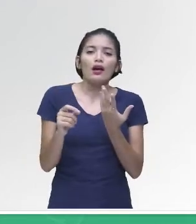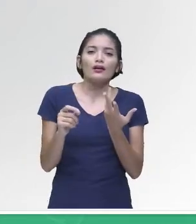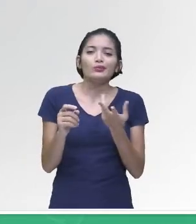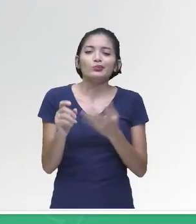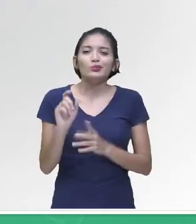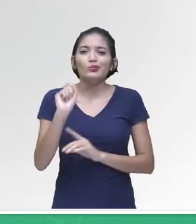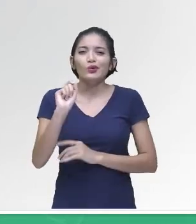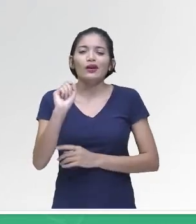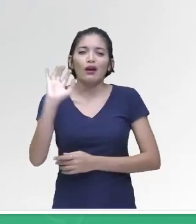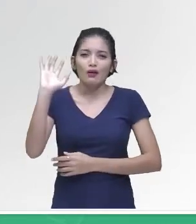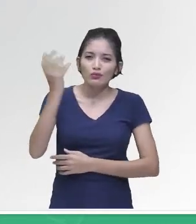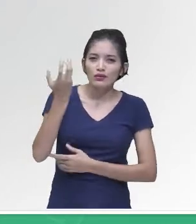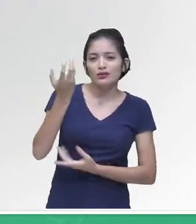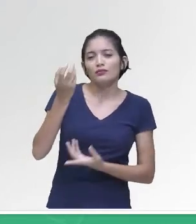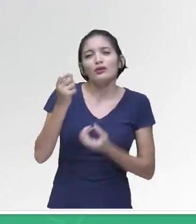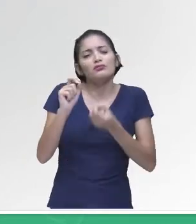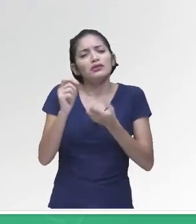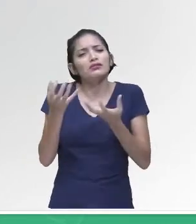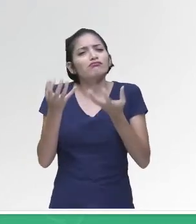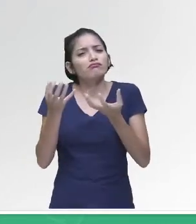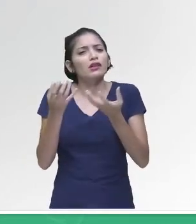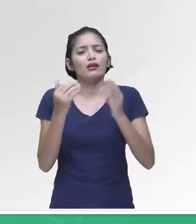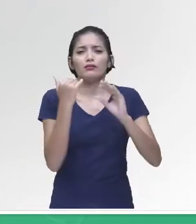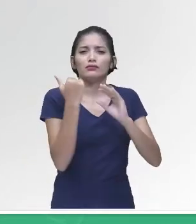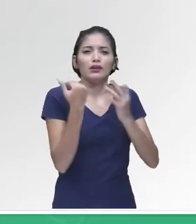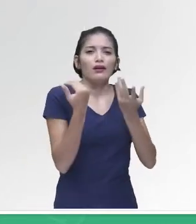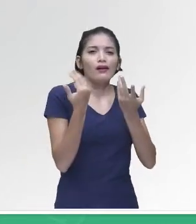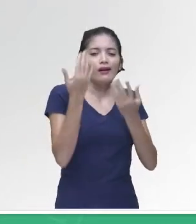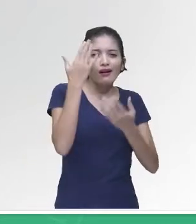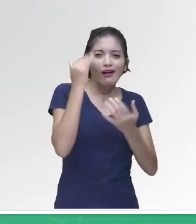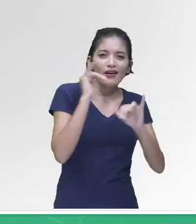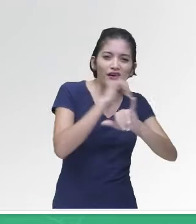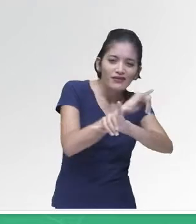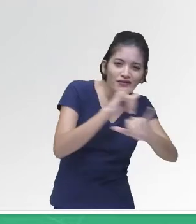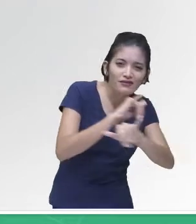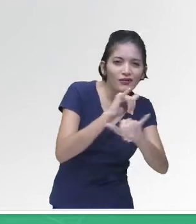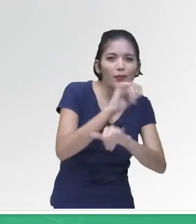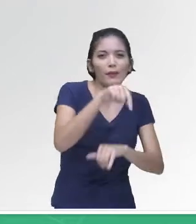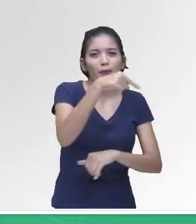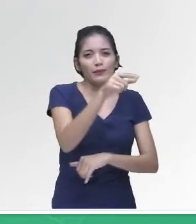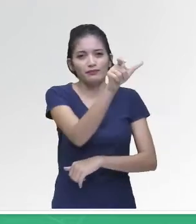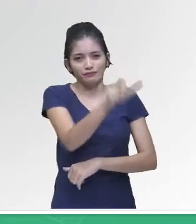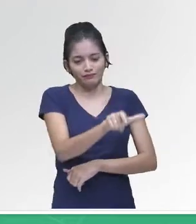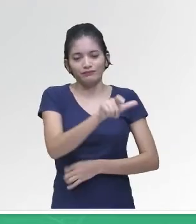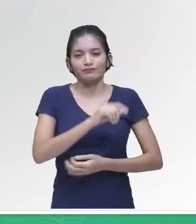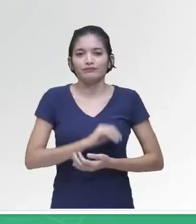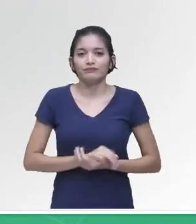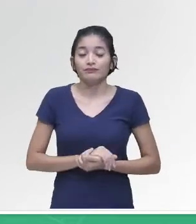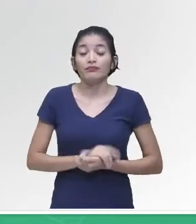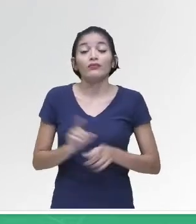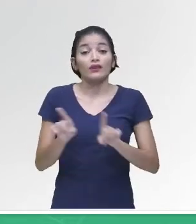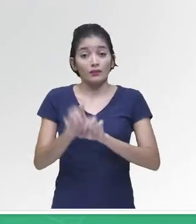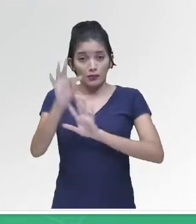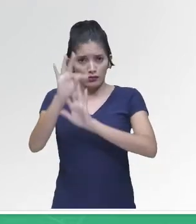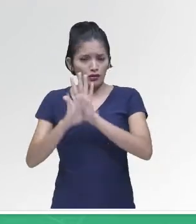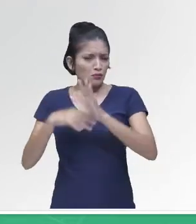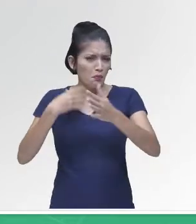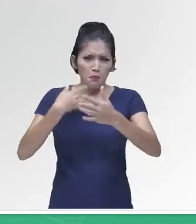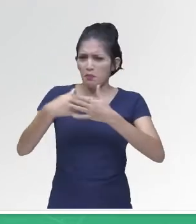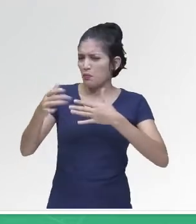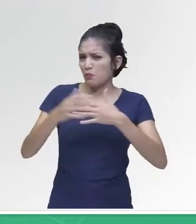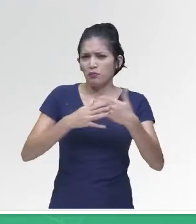Essa mensagem é o quê? É o que eu quero dizer para o outro. Isso é mensagem, tá bom? Também é texto qualquer obra